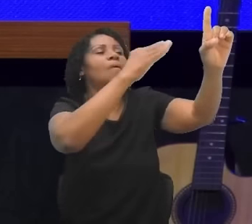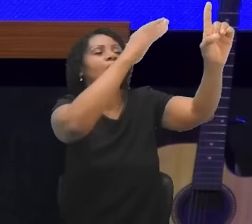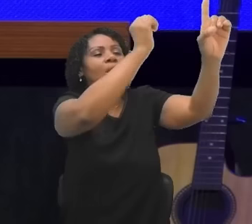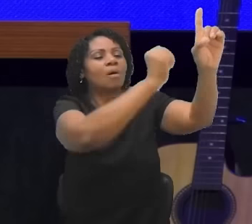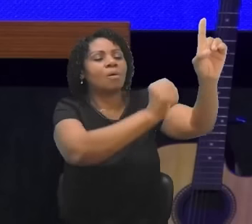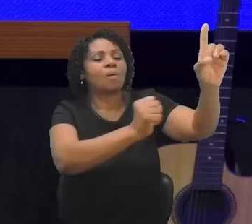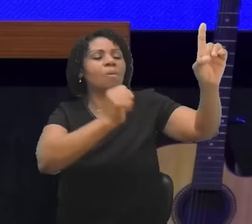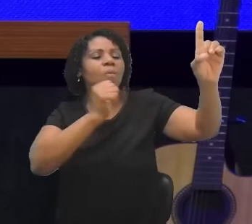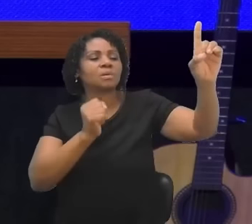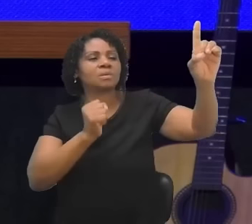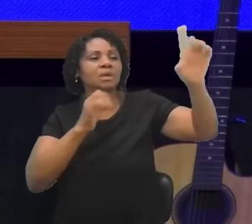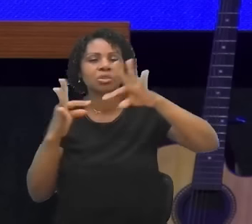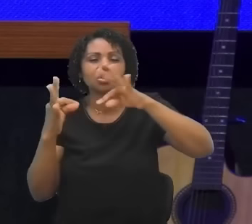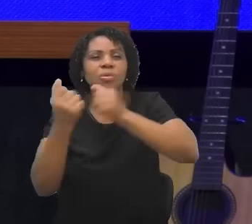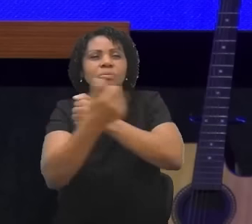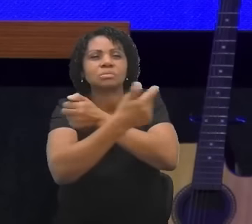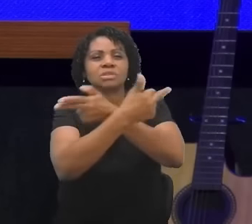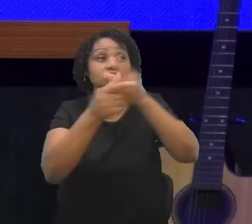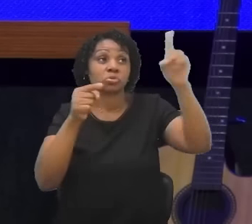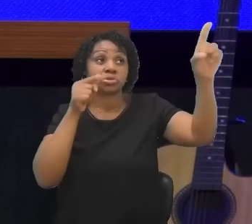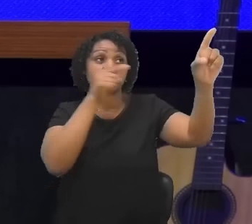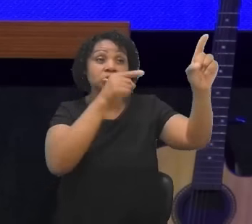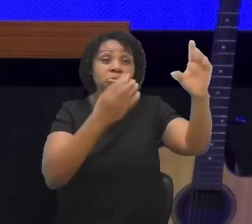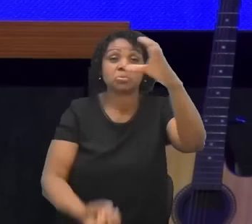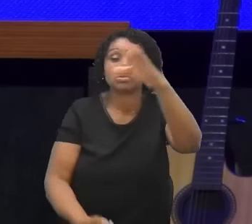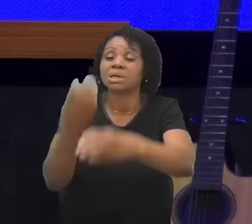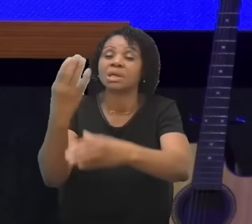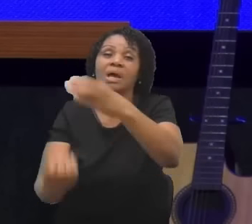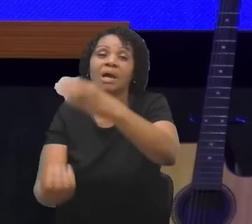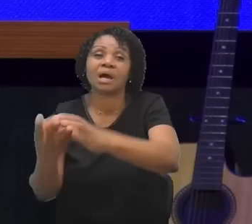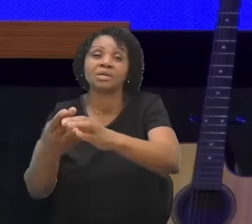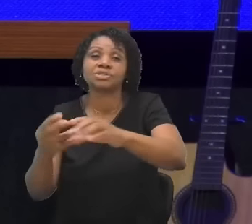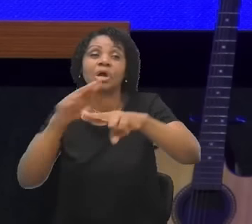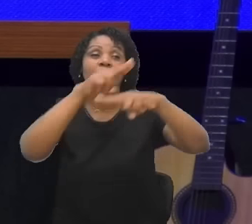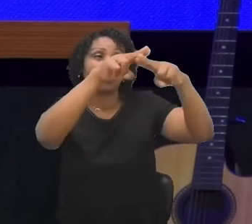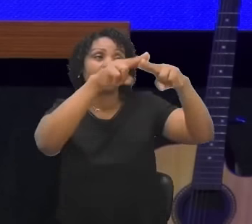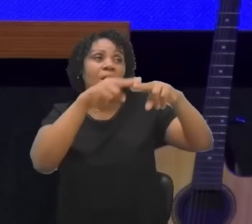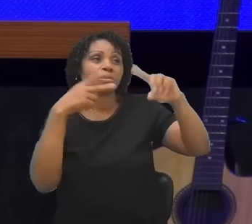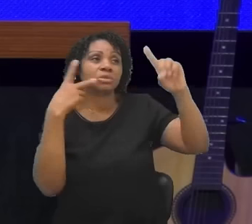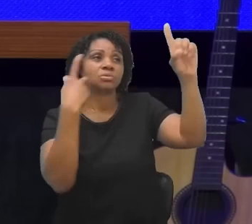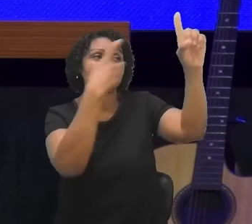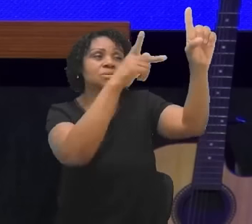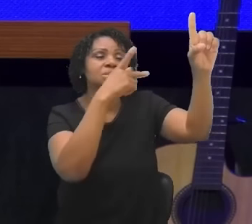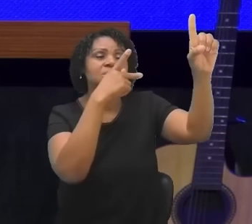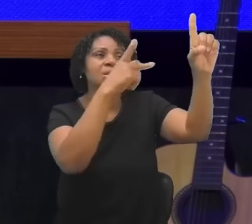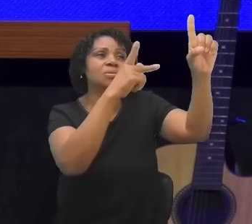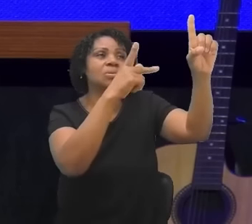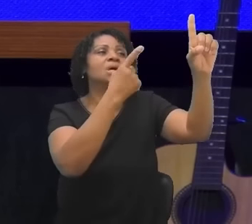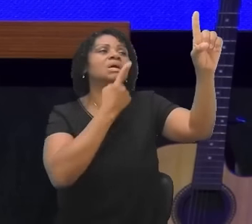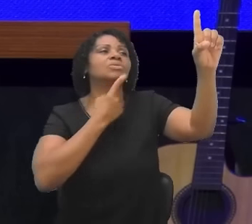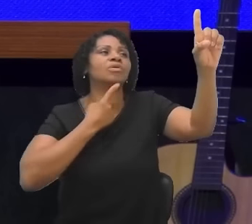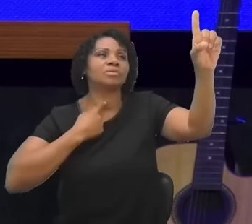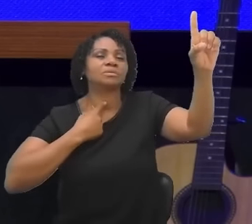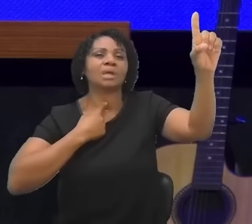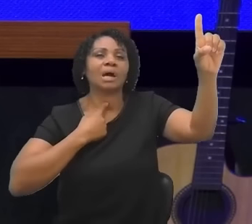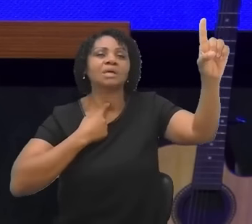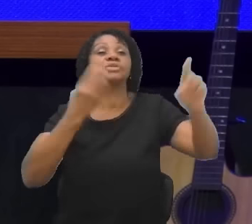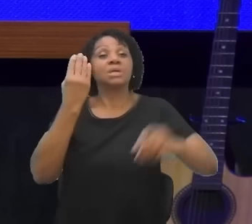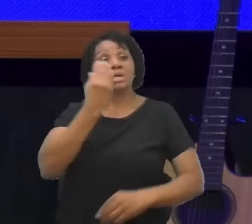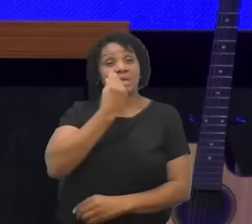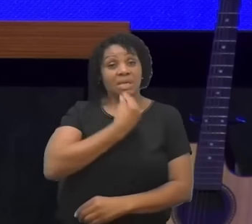poder, porque todas as coisas Tu criaste, sim, por Tua causa, por causa da Tua vontade vieram a